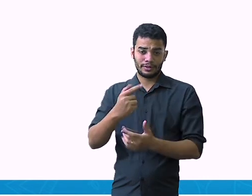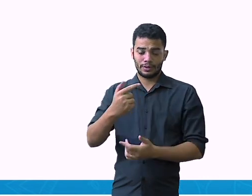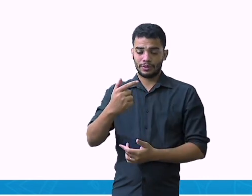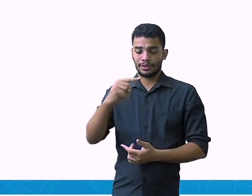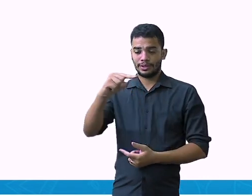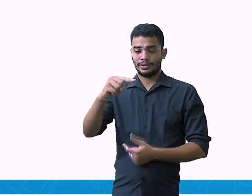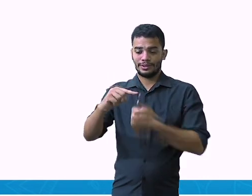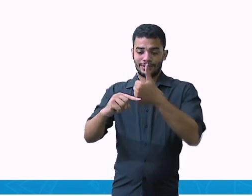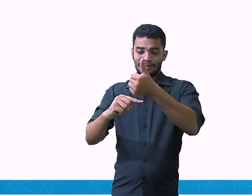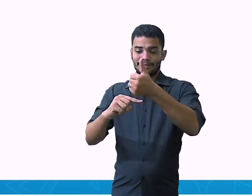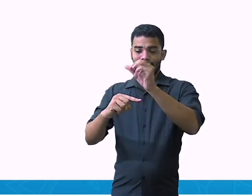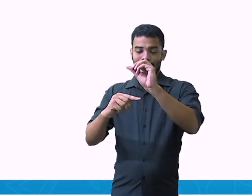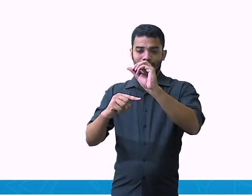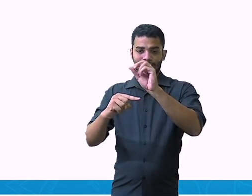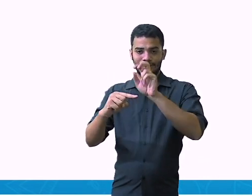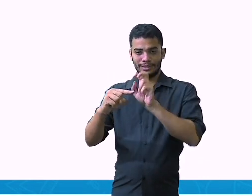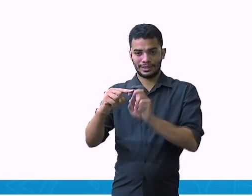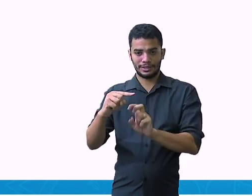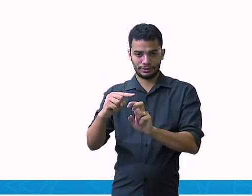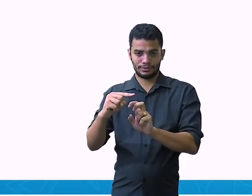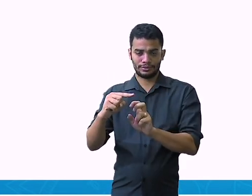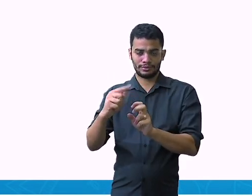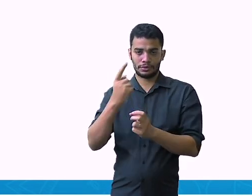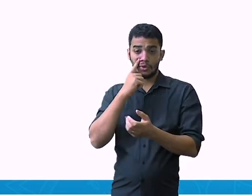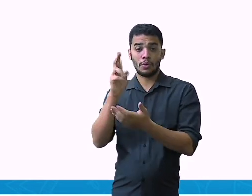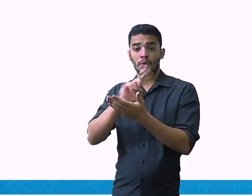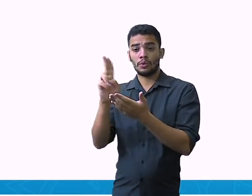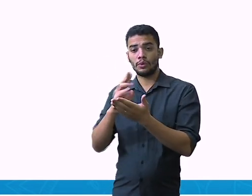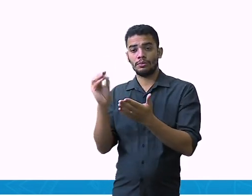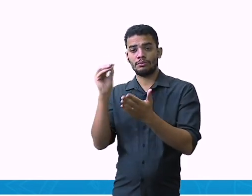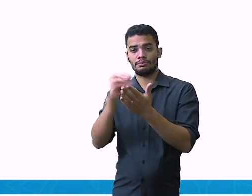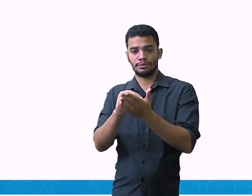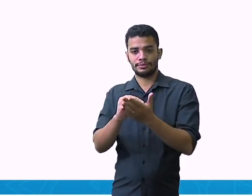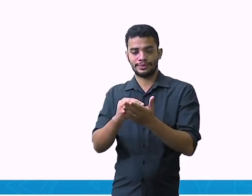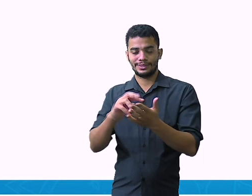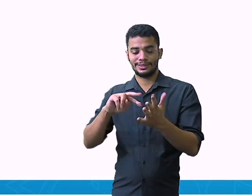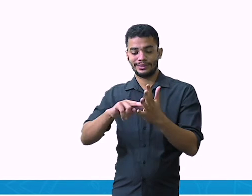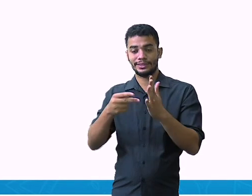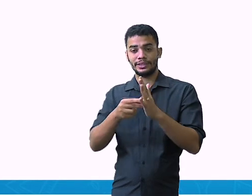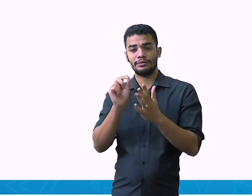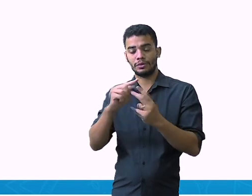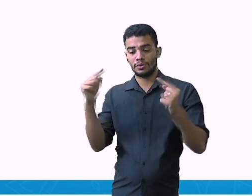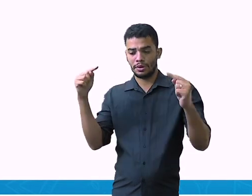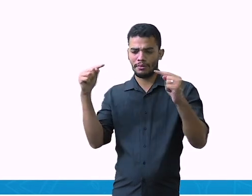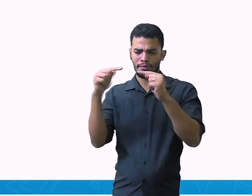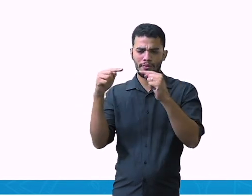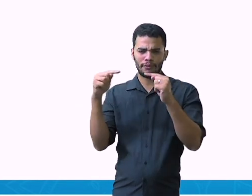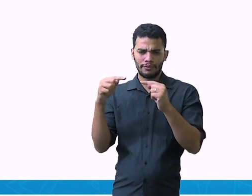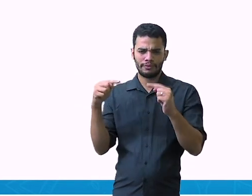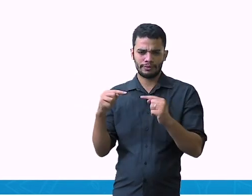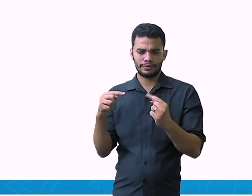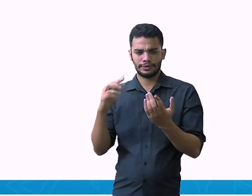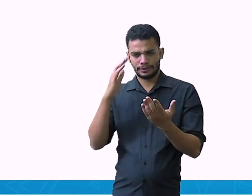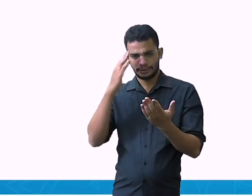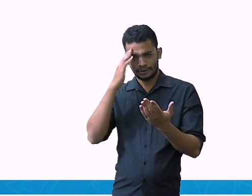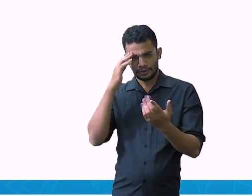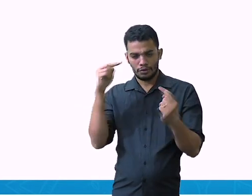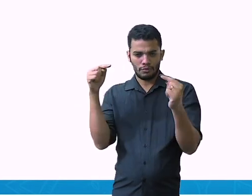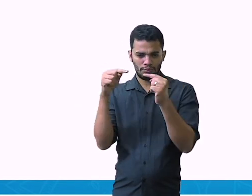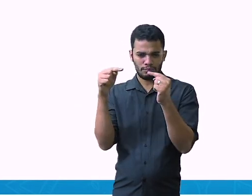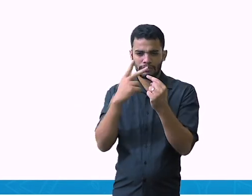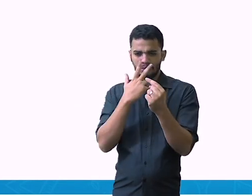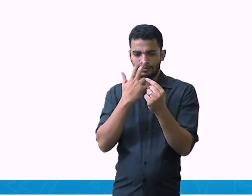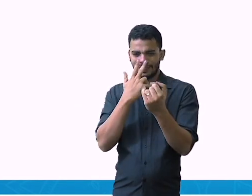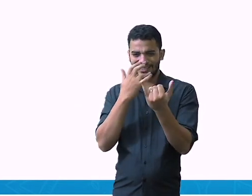esta fração? 10 quintos. Então, ela vai ser também aparente, porque eu tenho duas